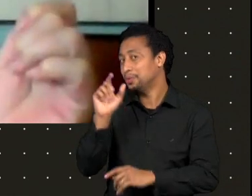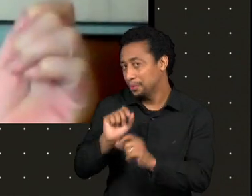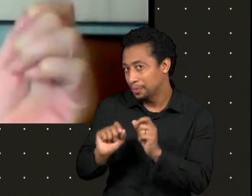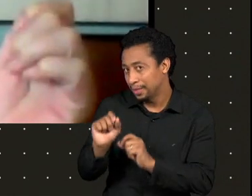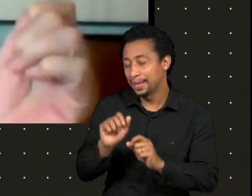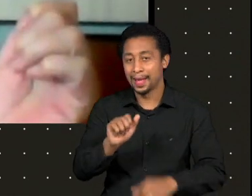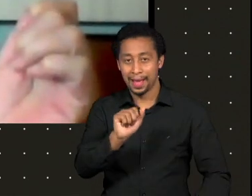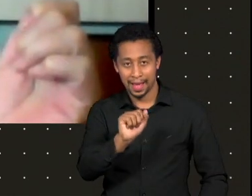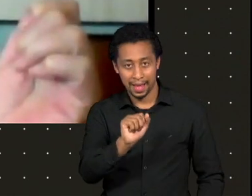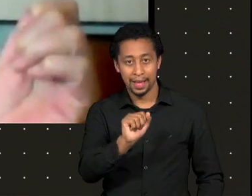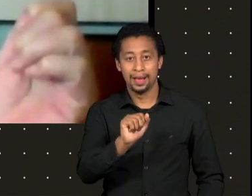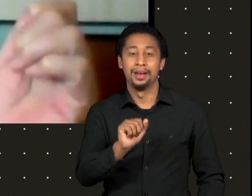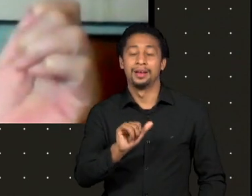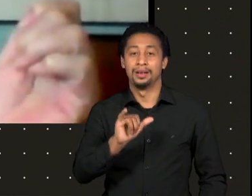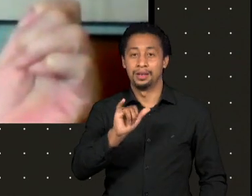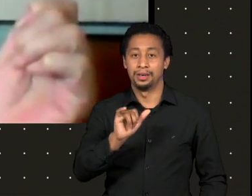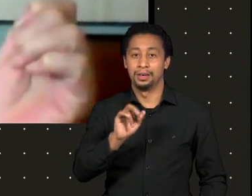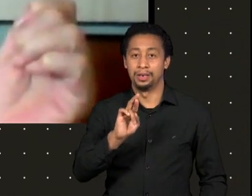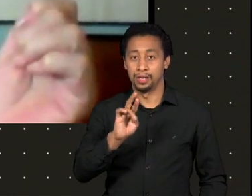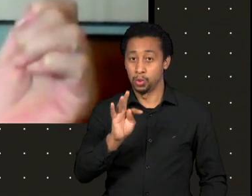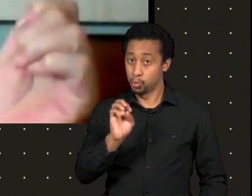trabalhava